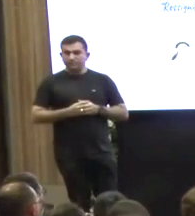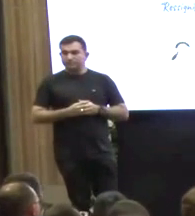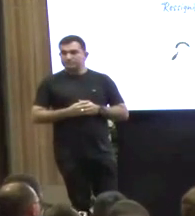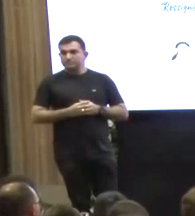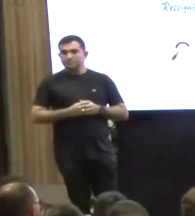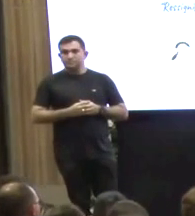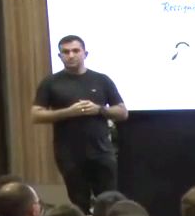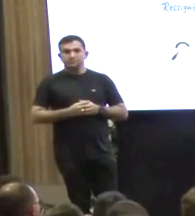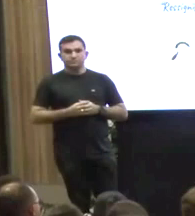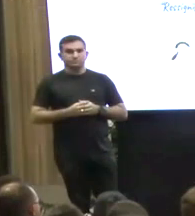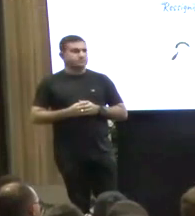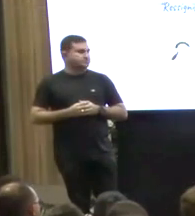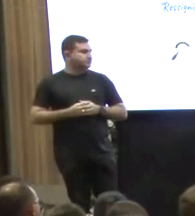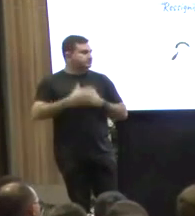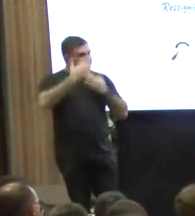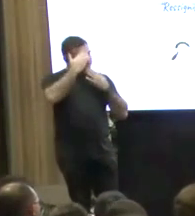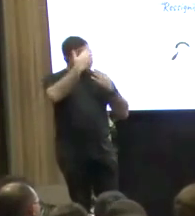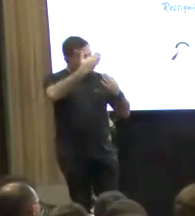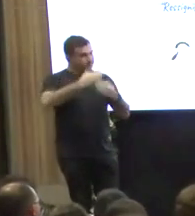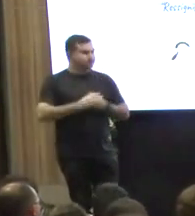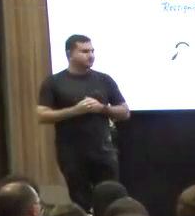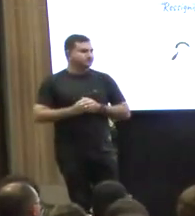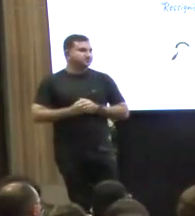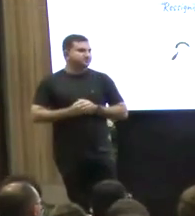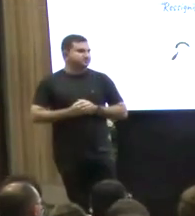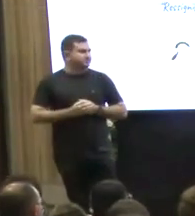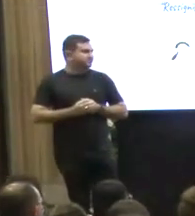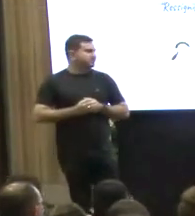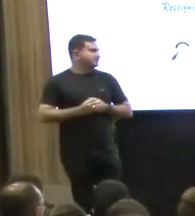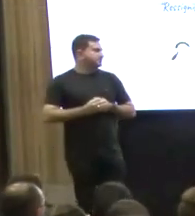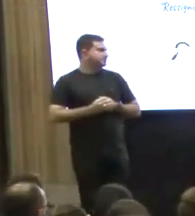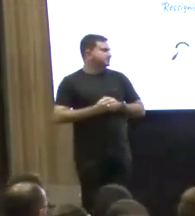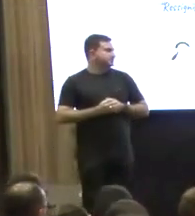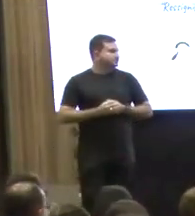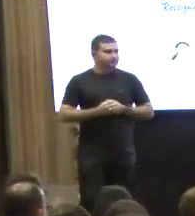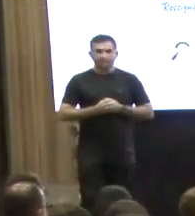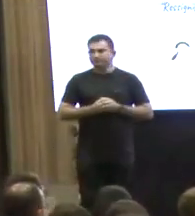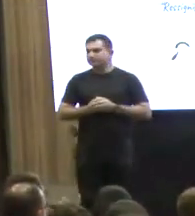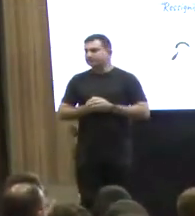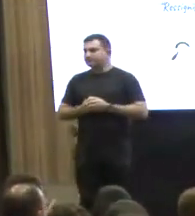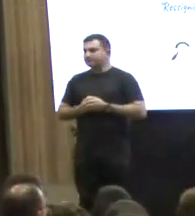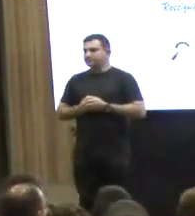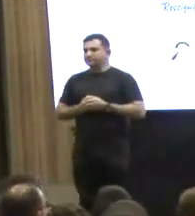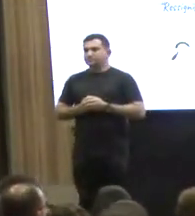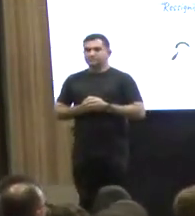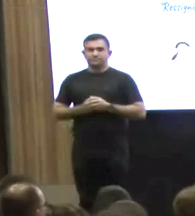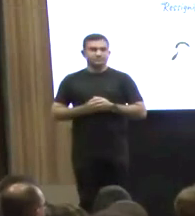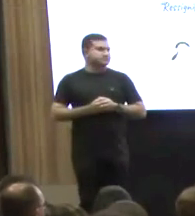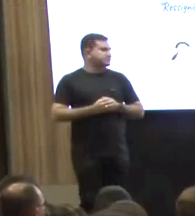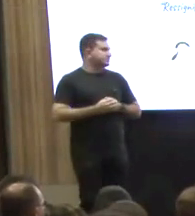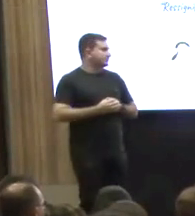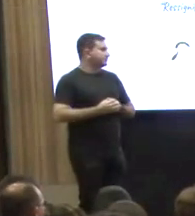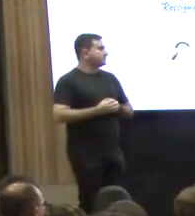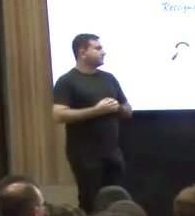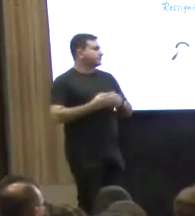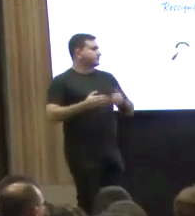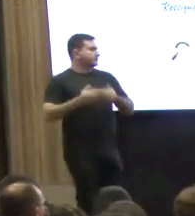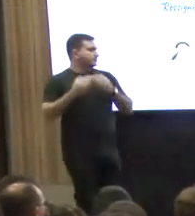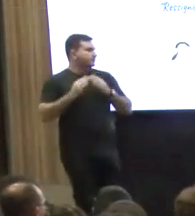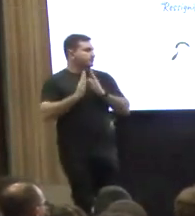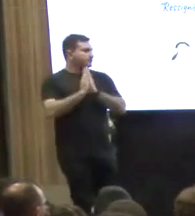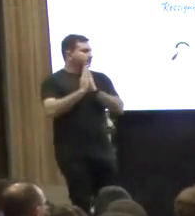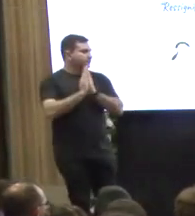pessoas possam vibrar, né? Buscar a sua felicidade, né? Aprender a respeitar e reconhecer as diferenças, em favor de